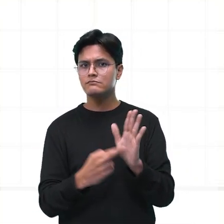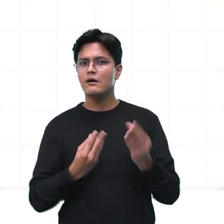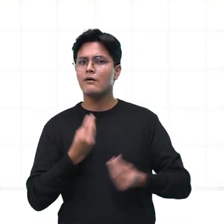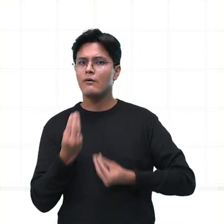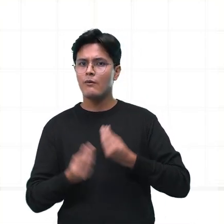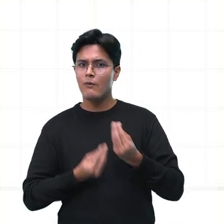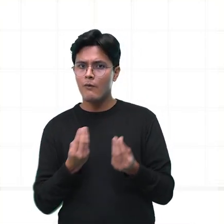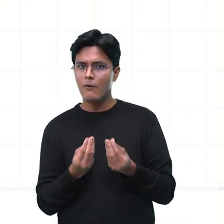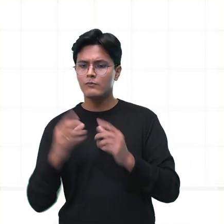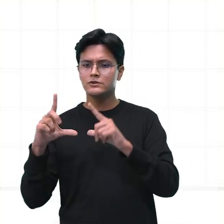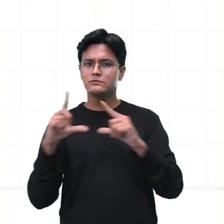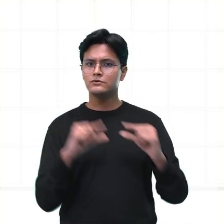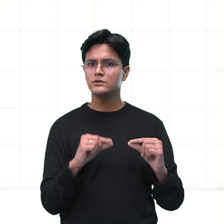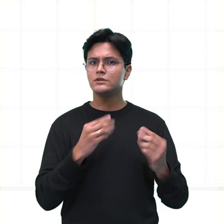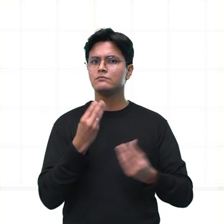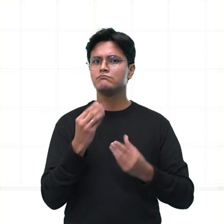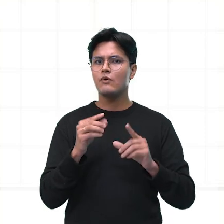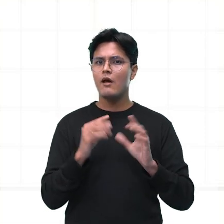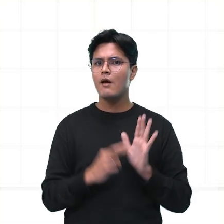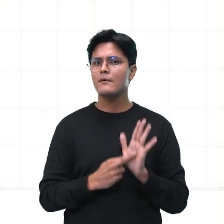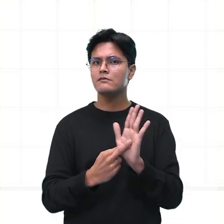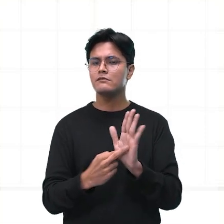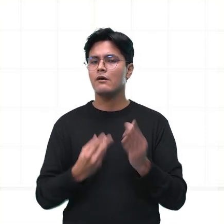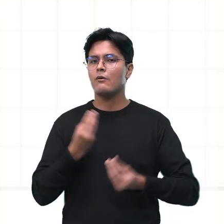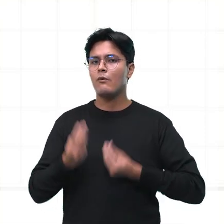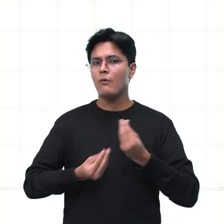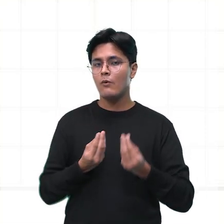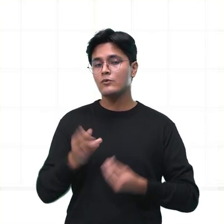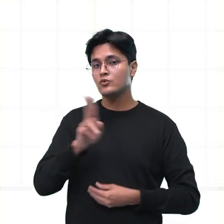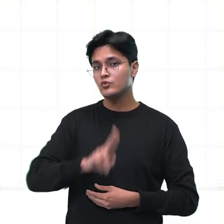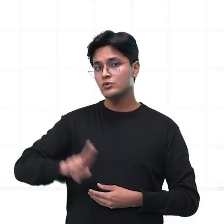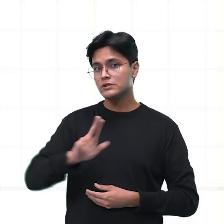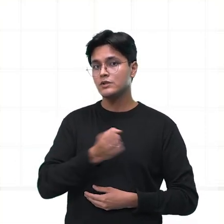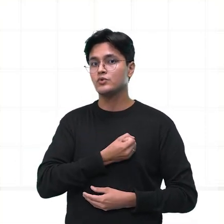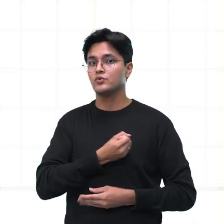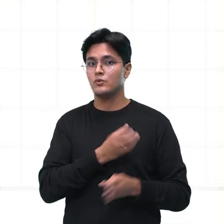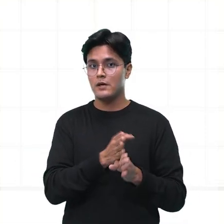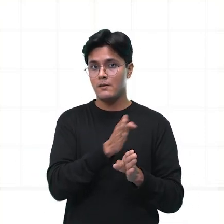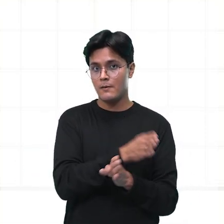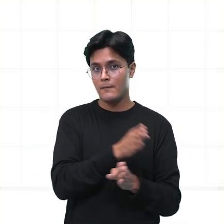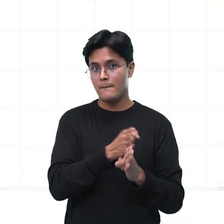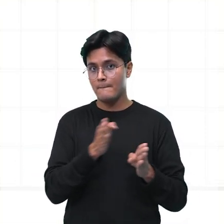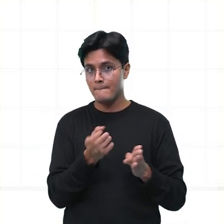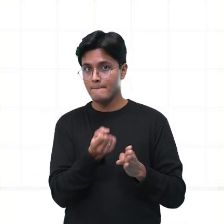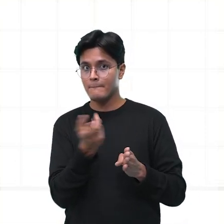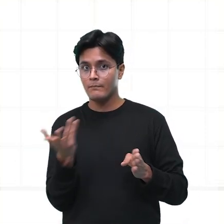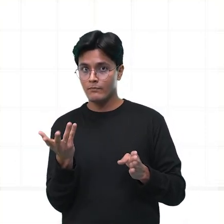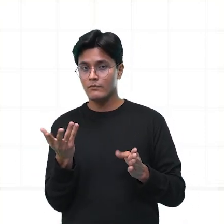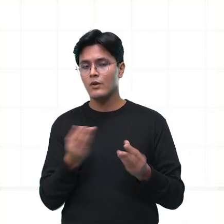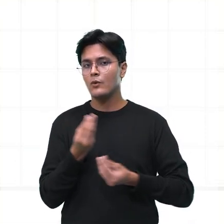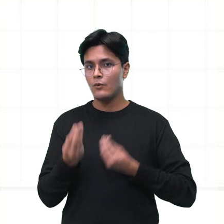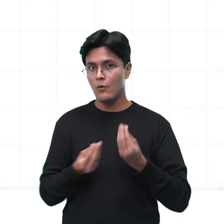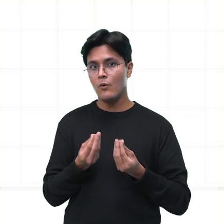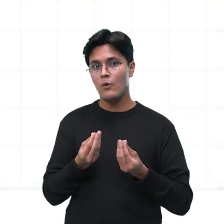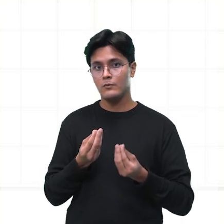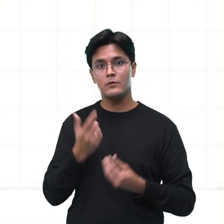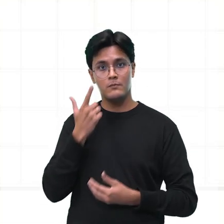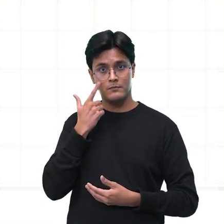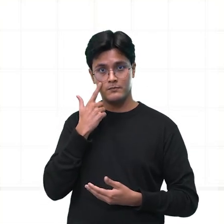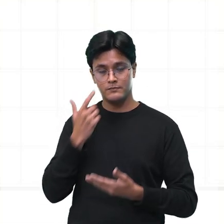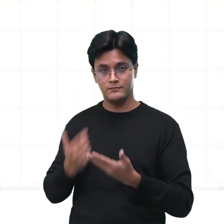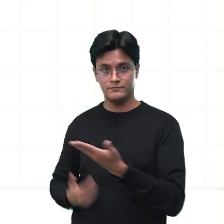essa diminuição eh usando o número inteiro essa seria a representação ó